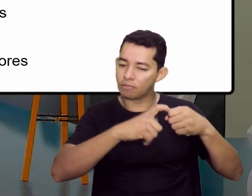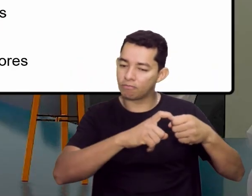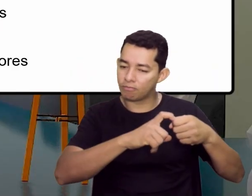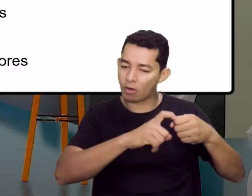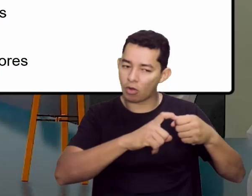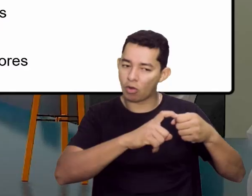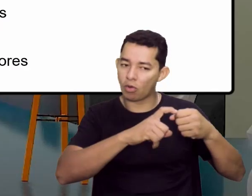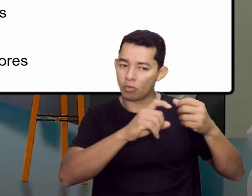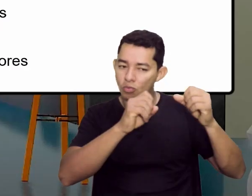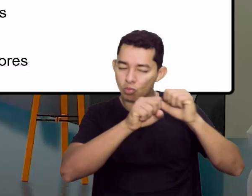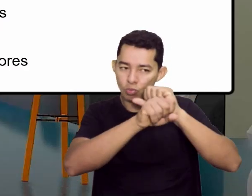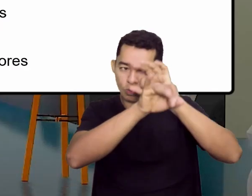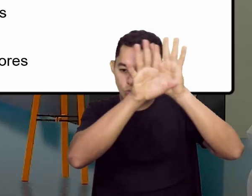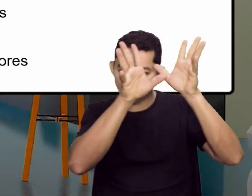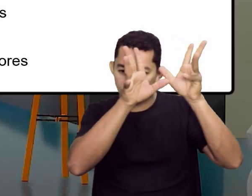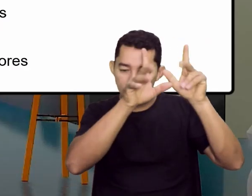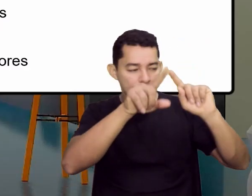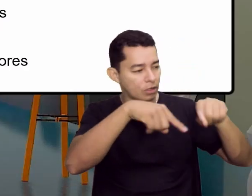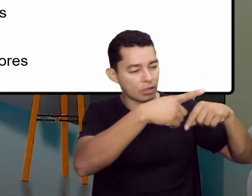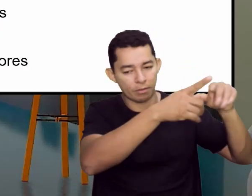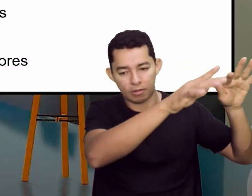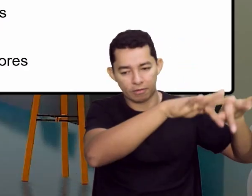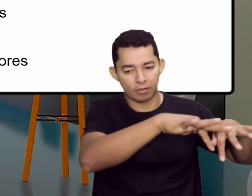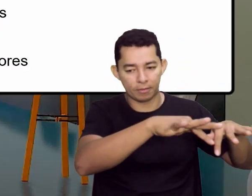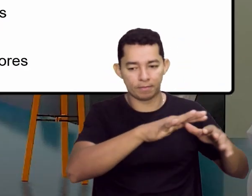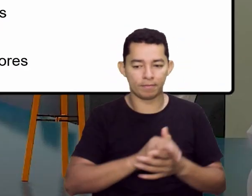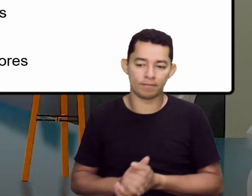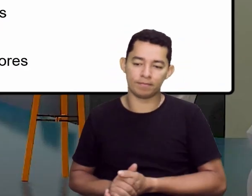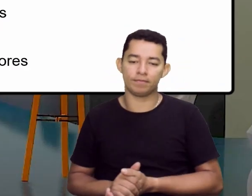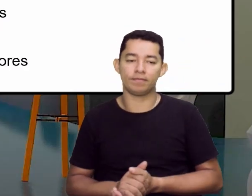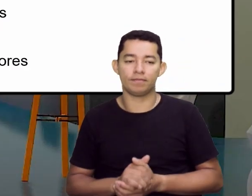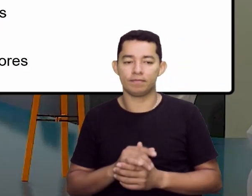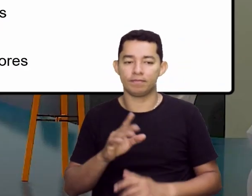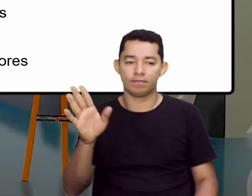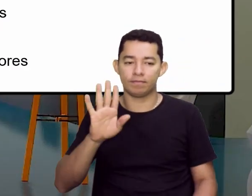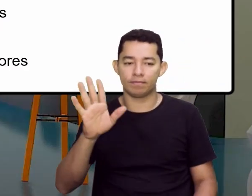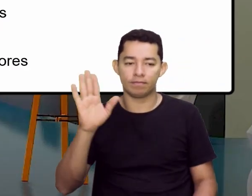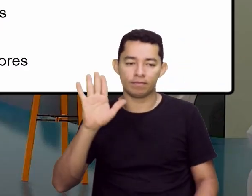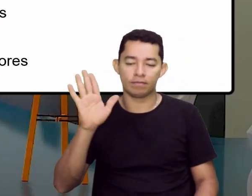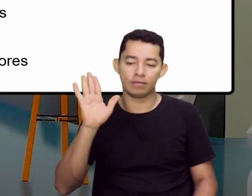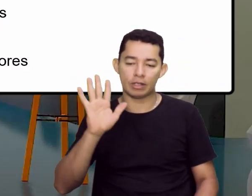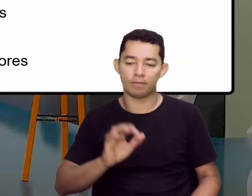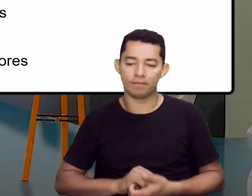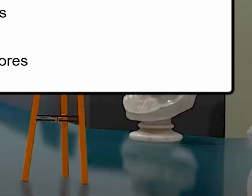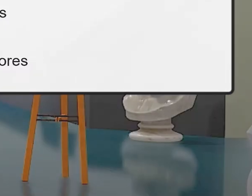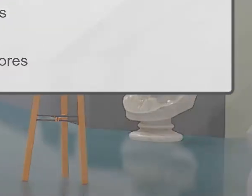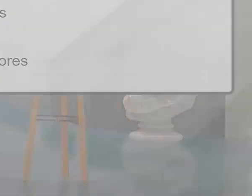conciliação e o clima felizes para sempre. Valeu? Tchau!